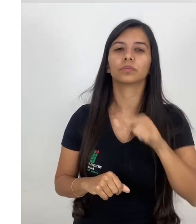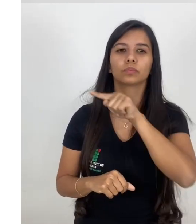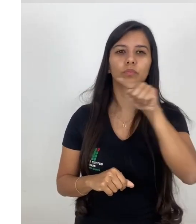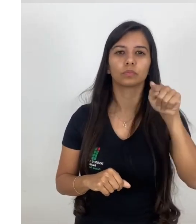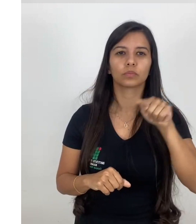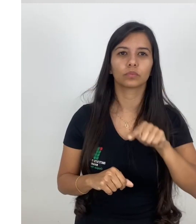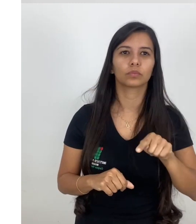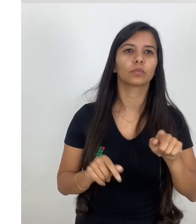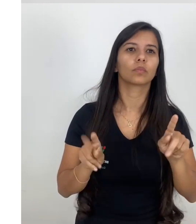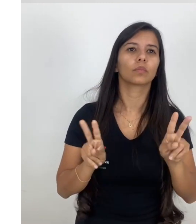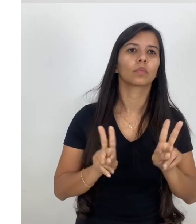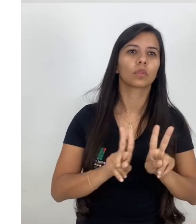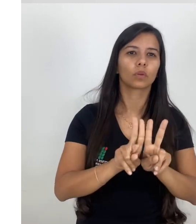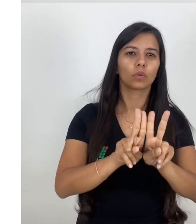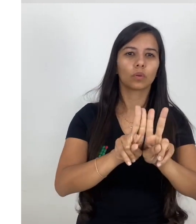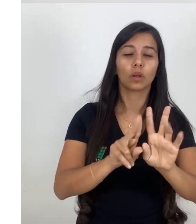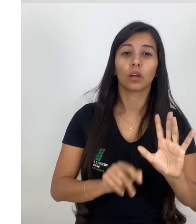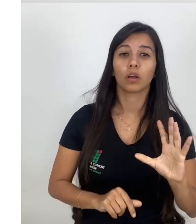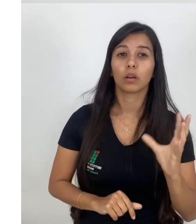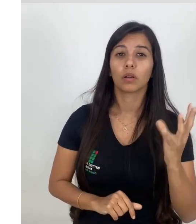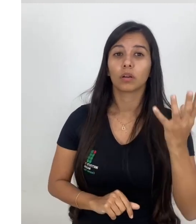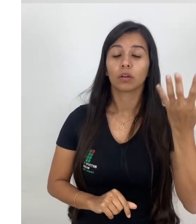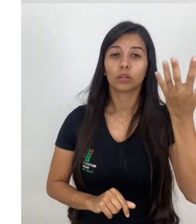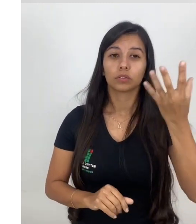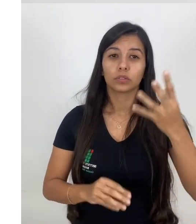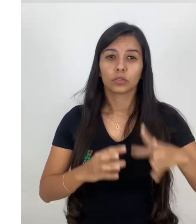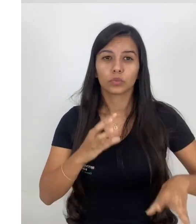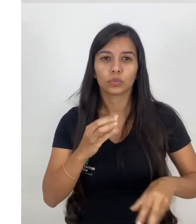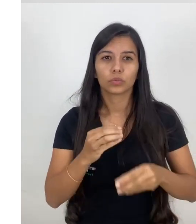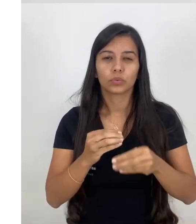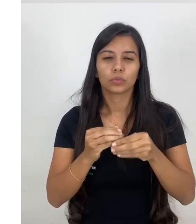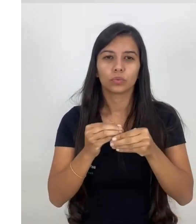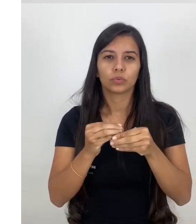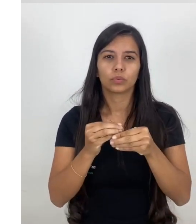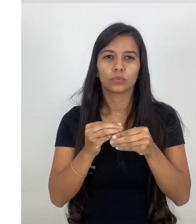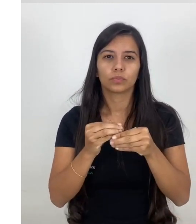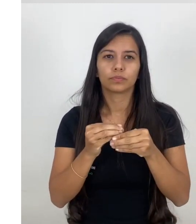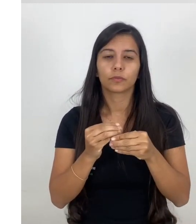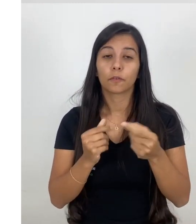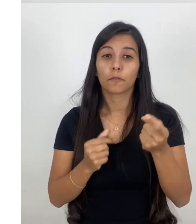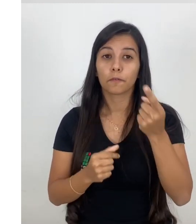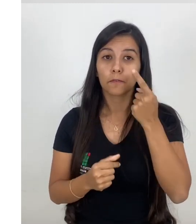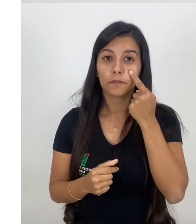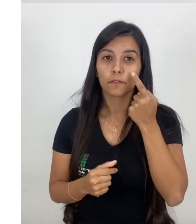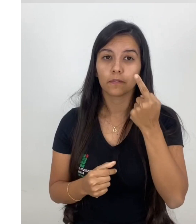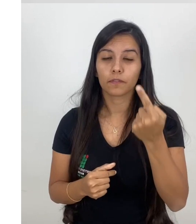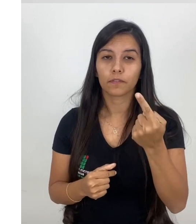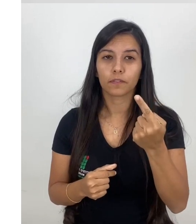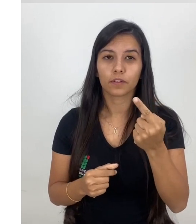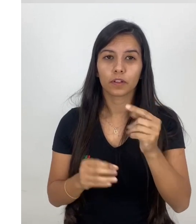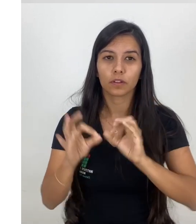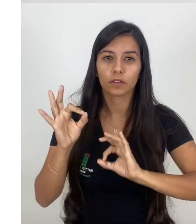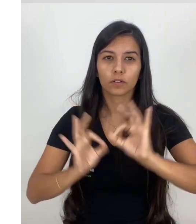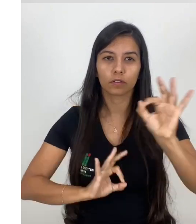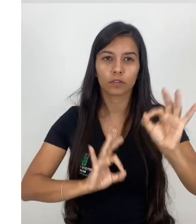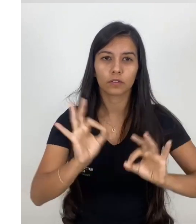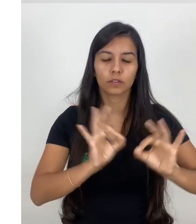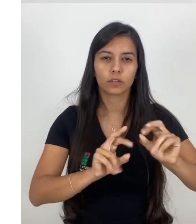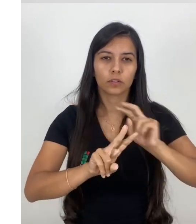O zigóteno é quando vai acontecer as sinapses, Então, a gente vai ter